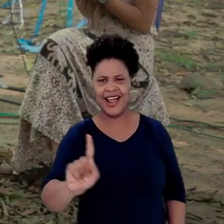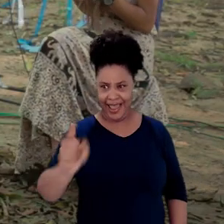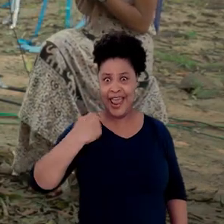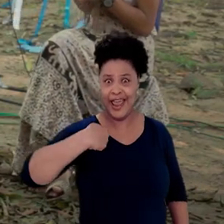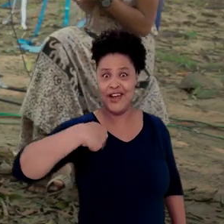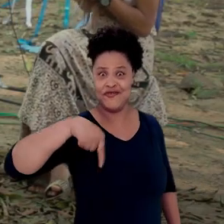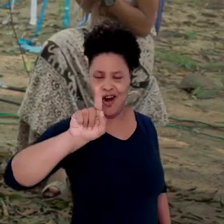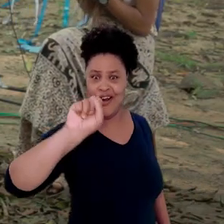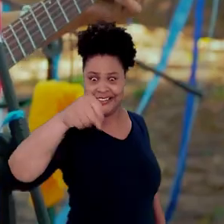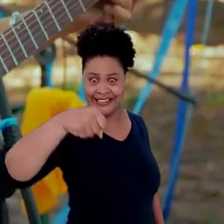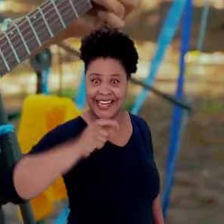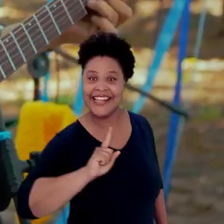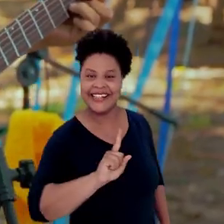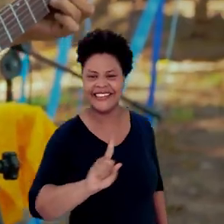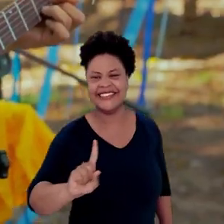mar. Lenciada já